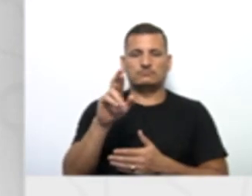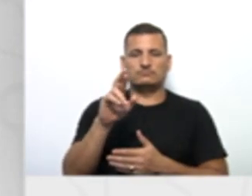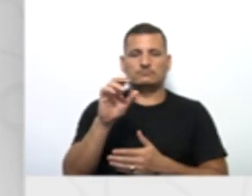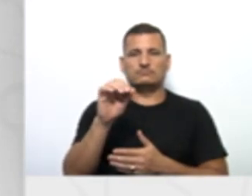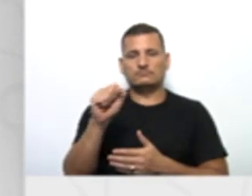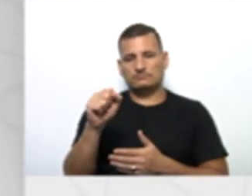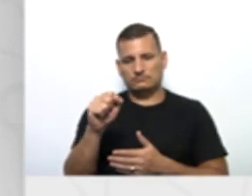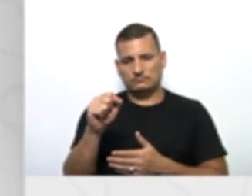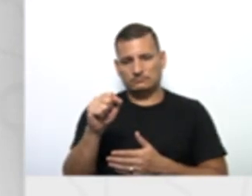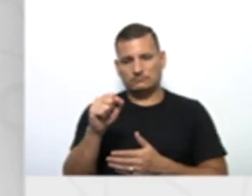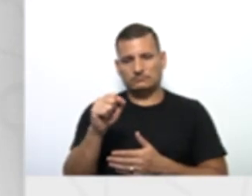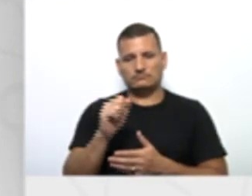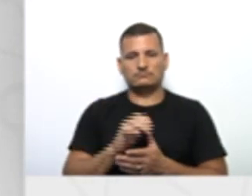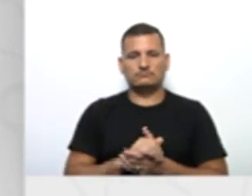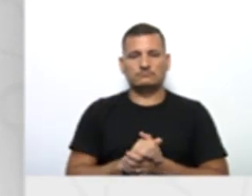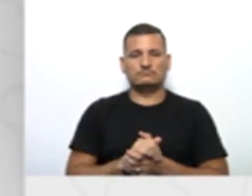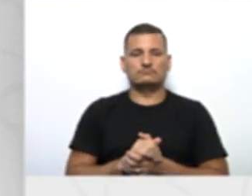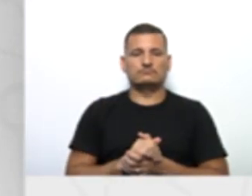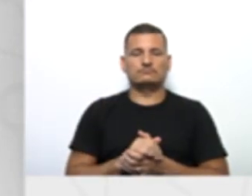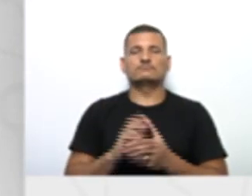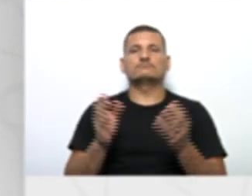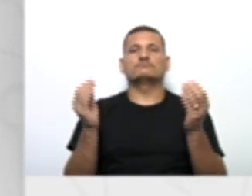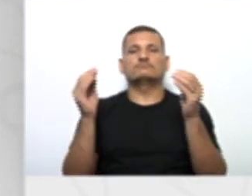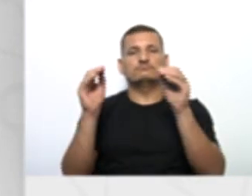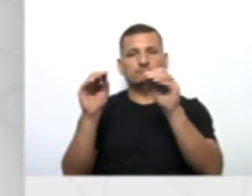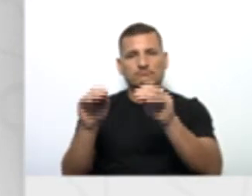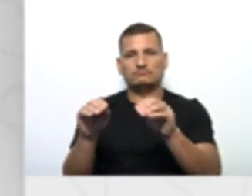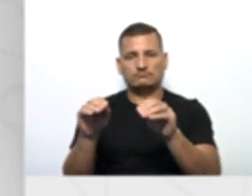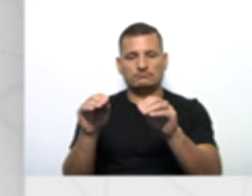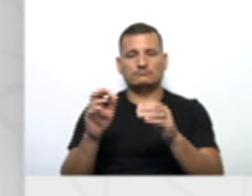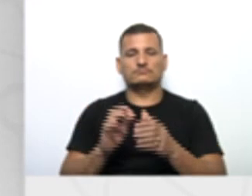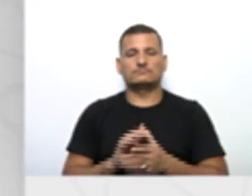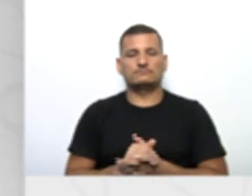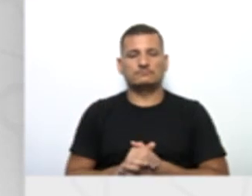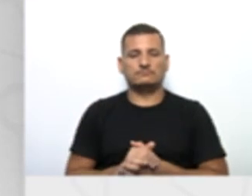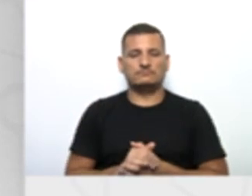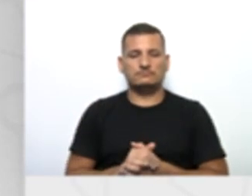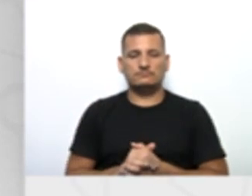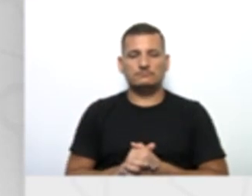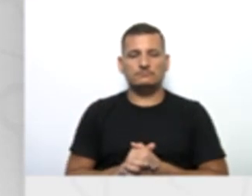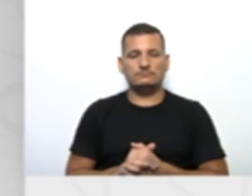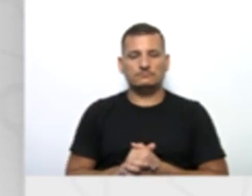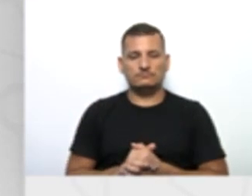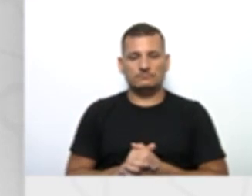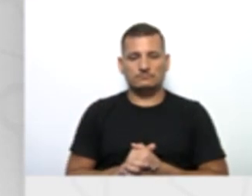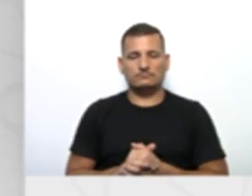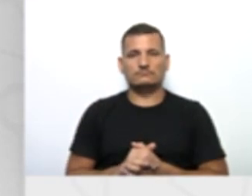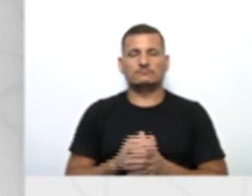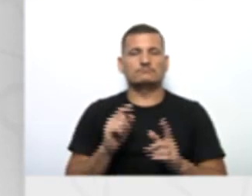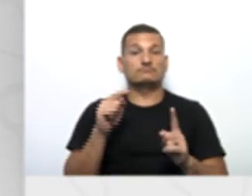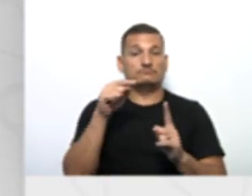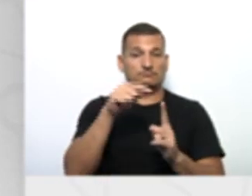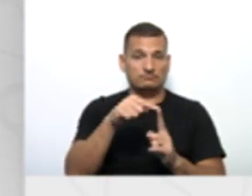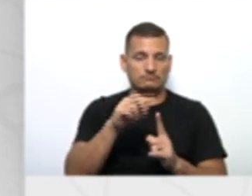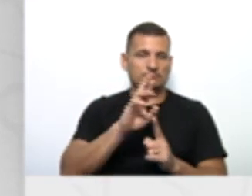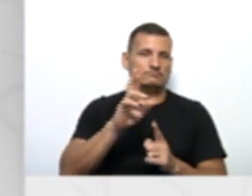aspas e, obrigatoriamente, eu tenho que dizer de quem é. Como que eu faço isso? Eu vou indicar o